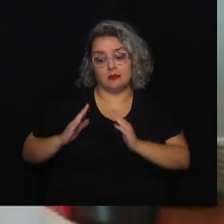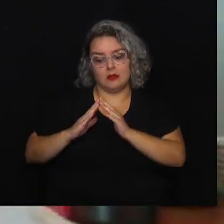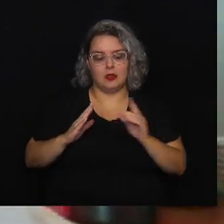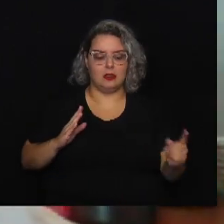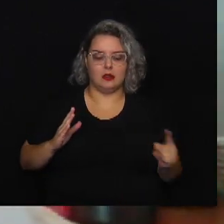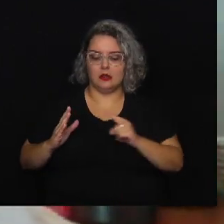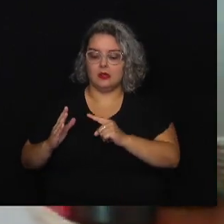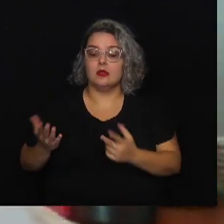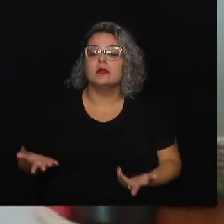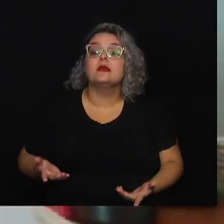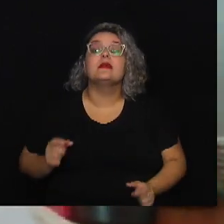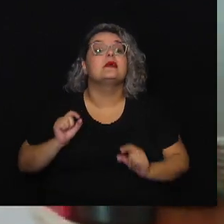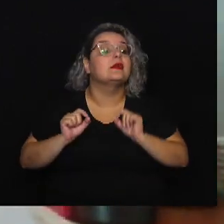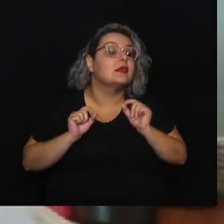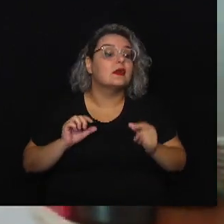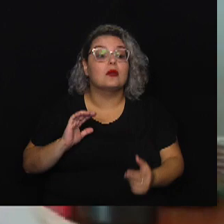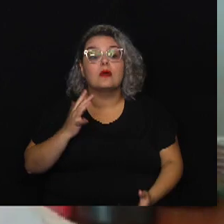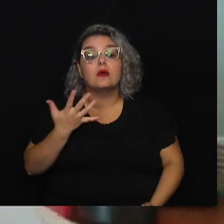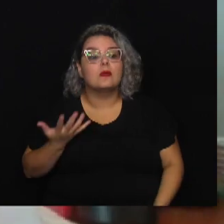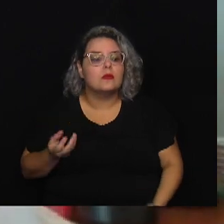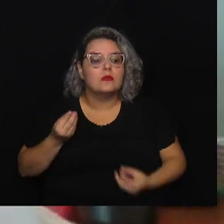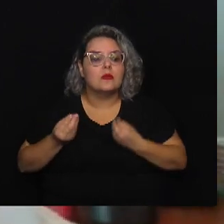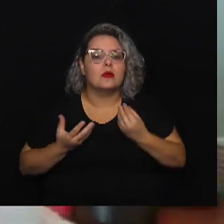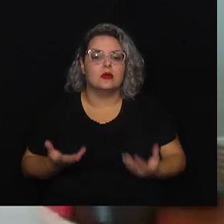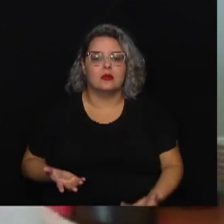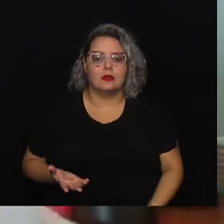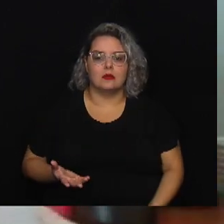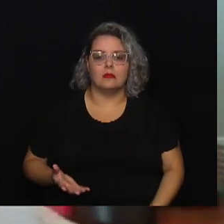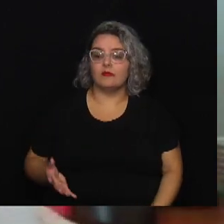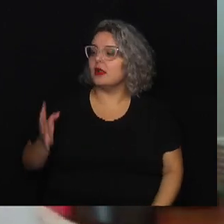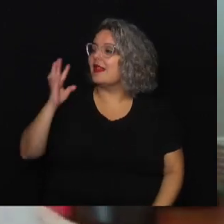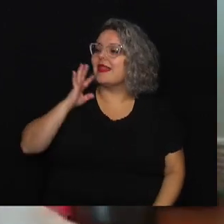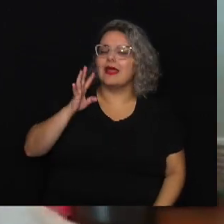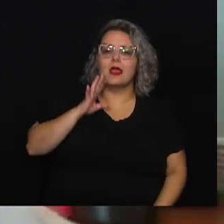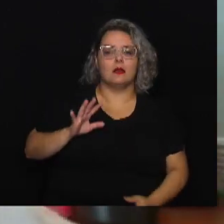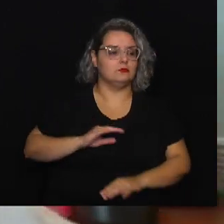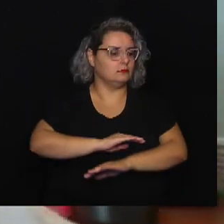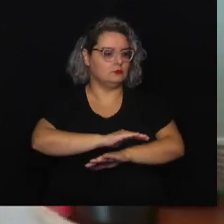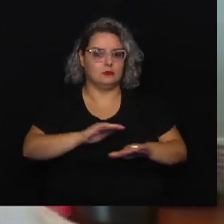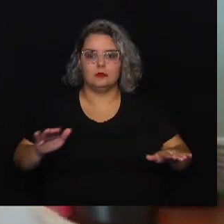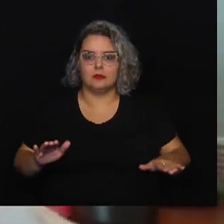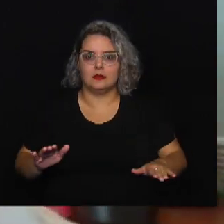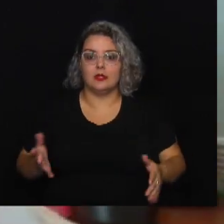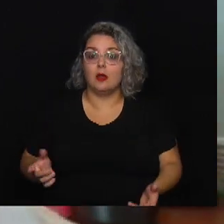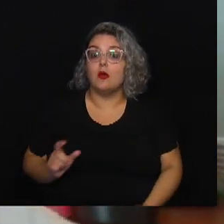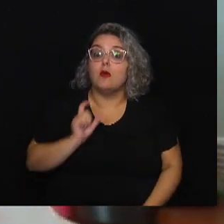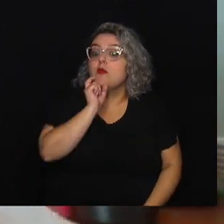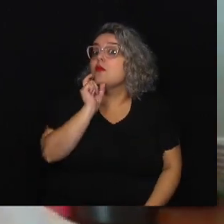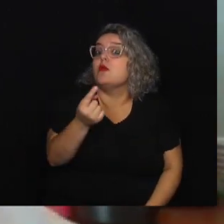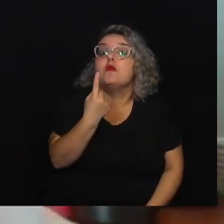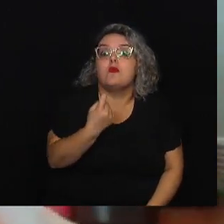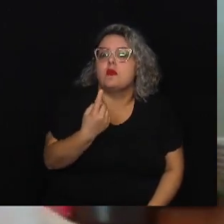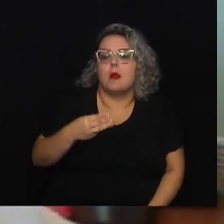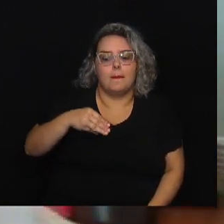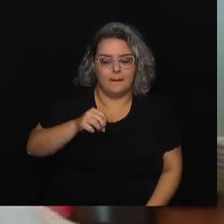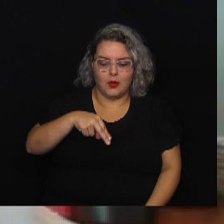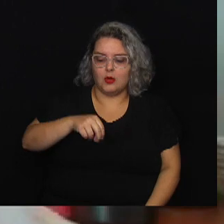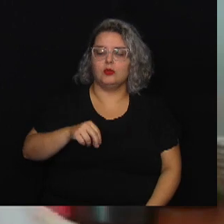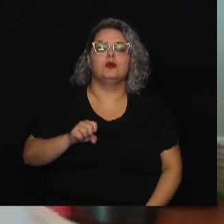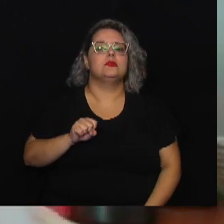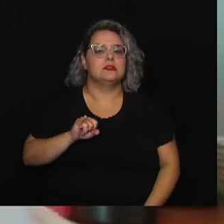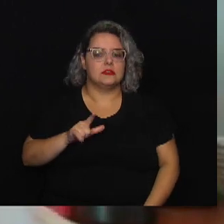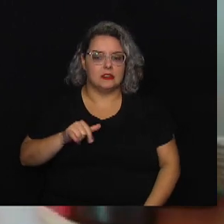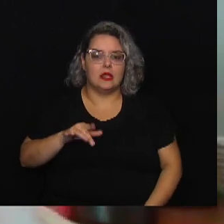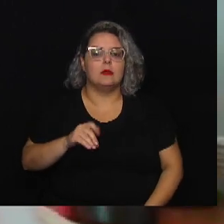perguntam, e aí, como é que foi? Legal. Ponto. Monossilábica, né? E é um direito que